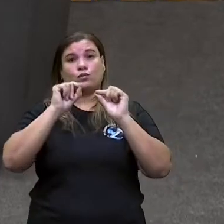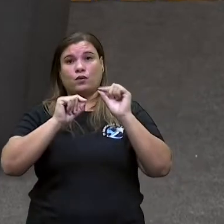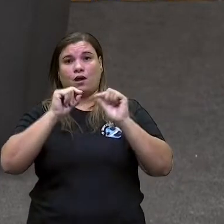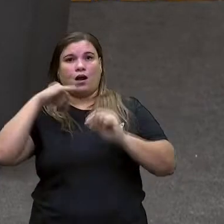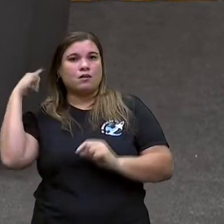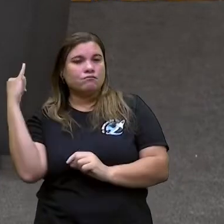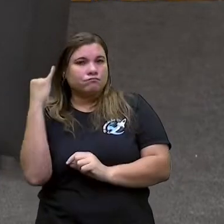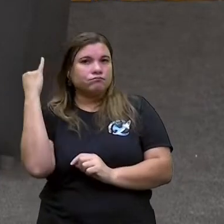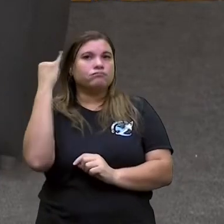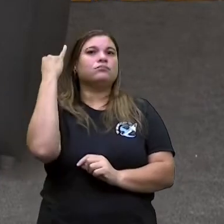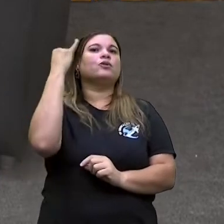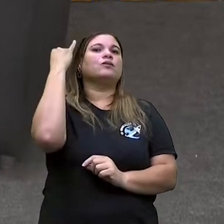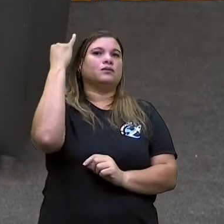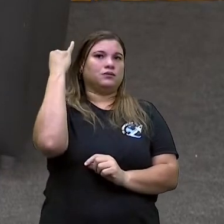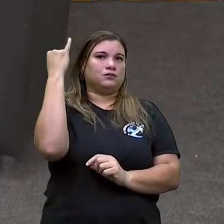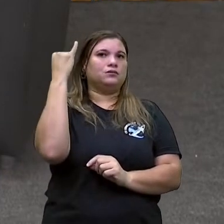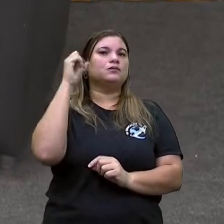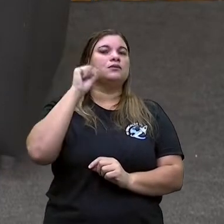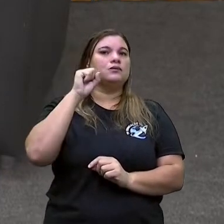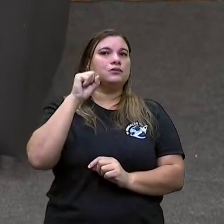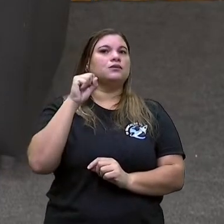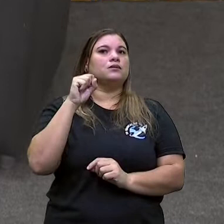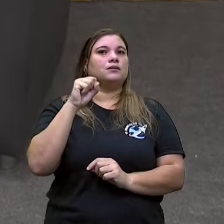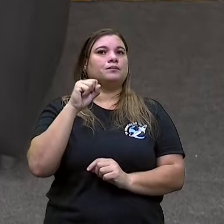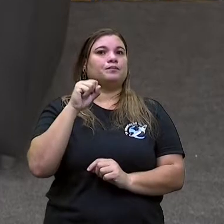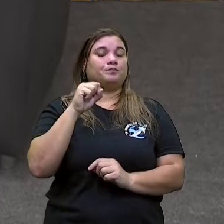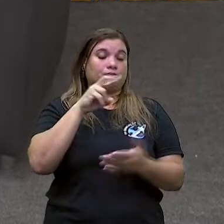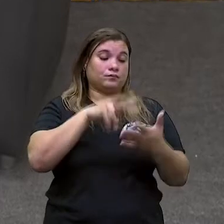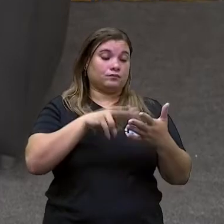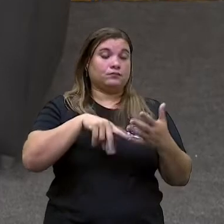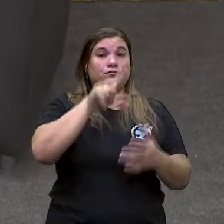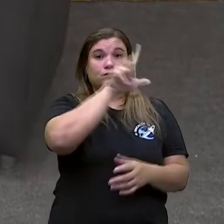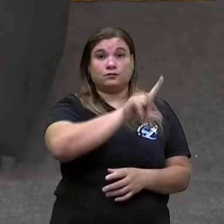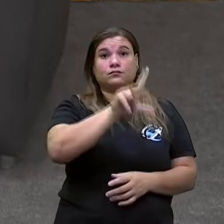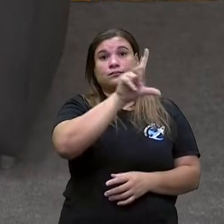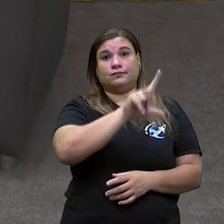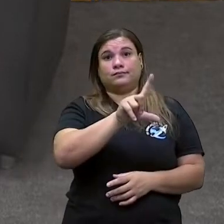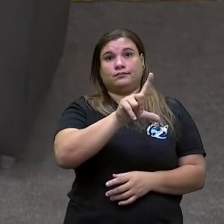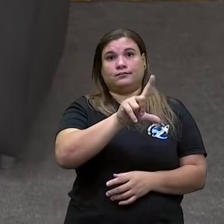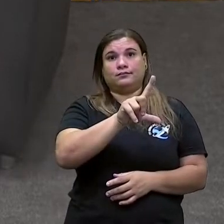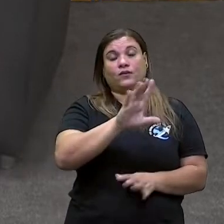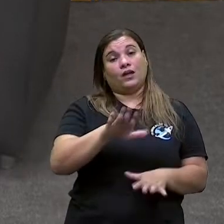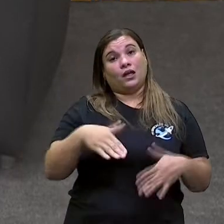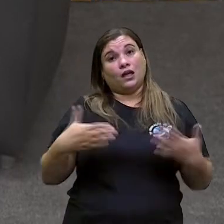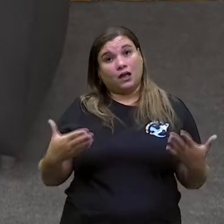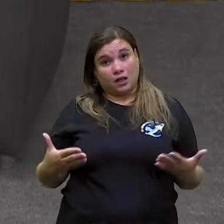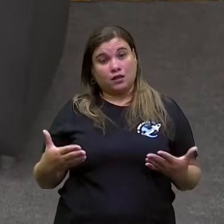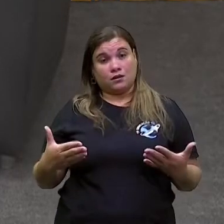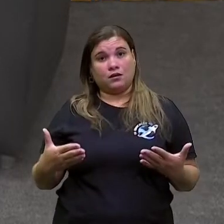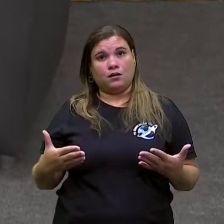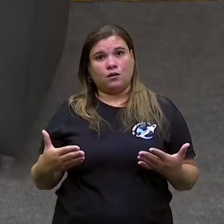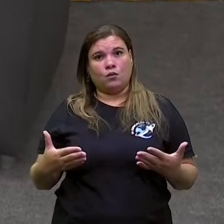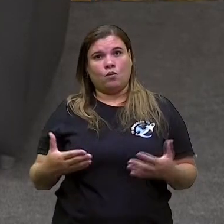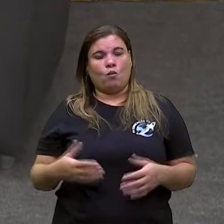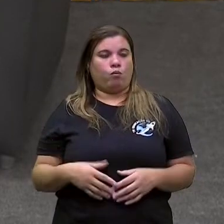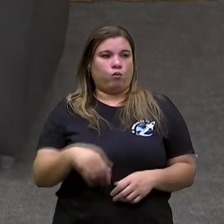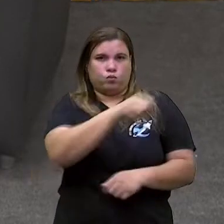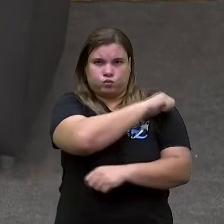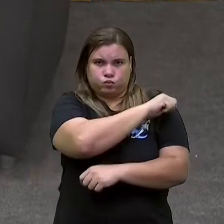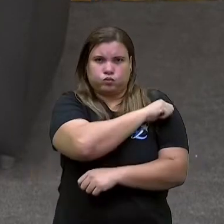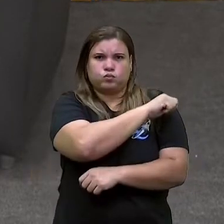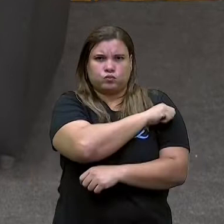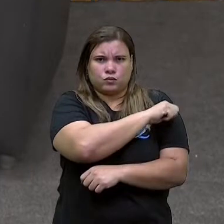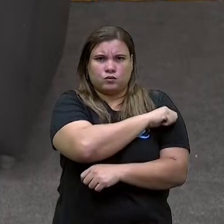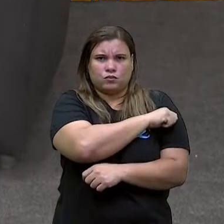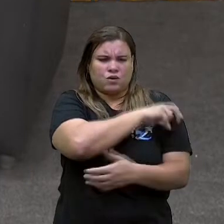importante a leitura literária que os bons alunos, eles leem muito texto técnico, textos do curso. Os bons alunos